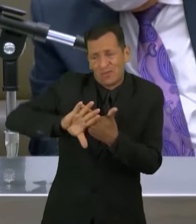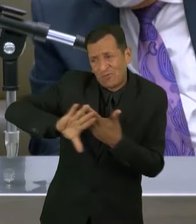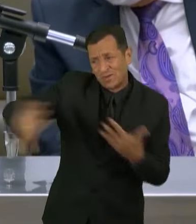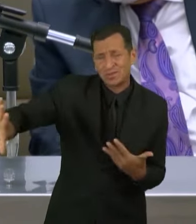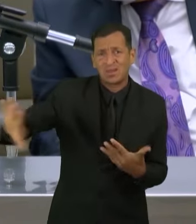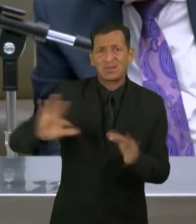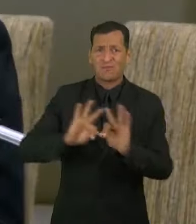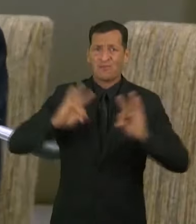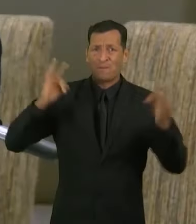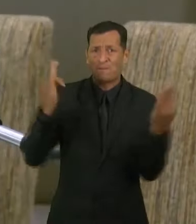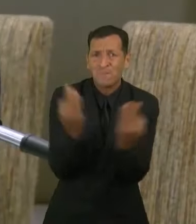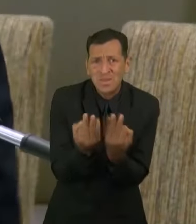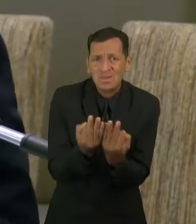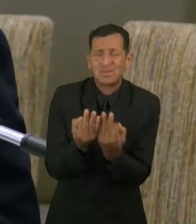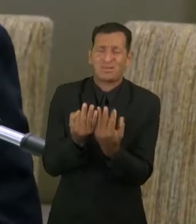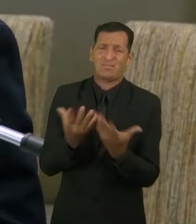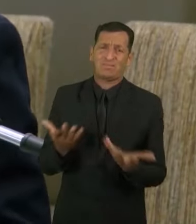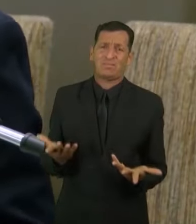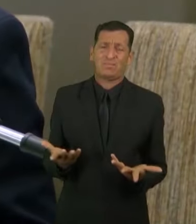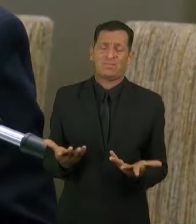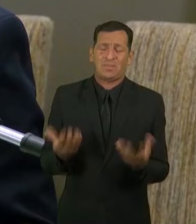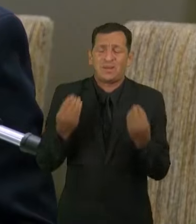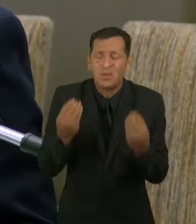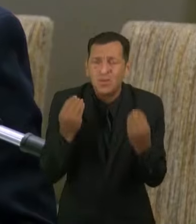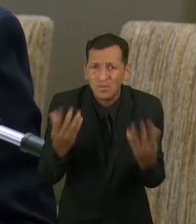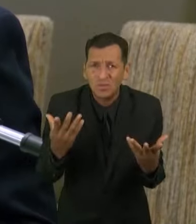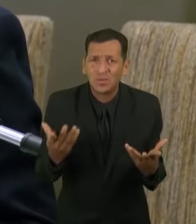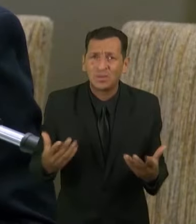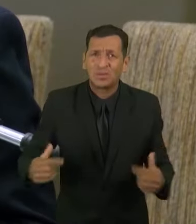casa, da minha família.